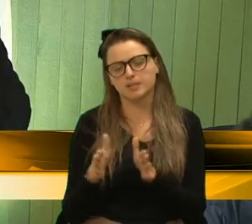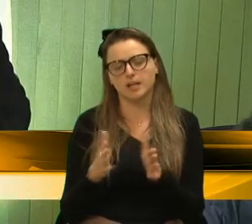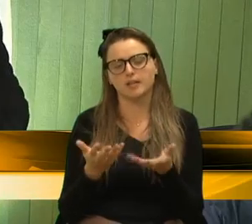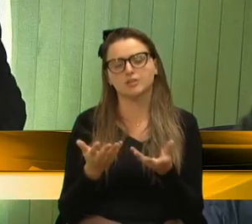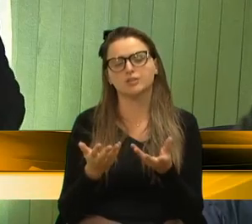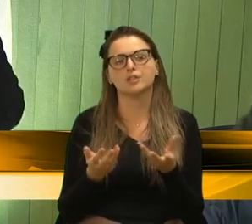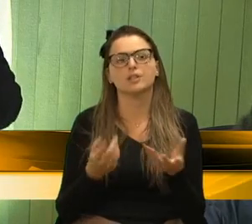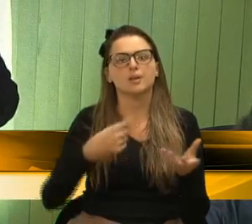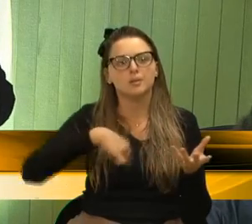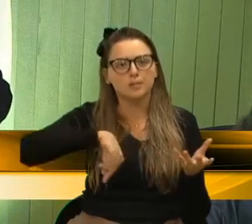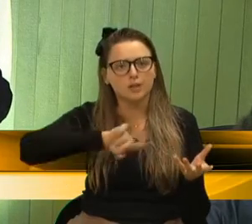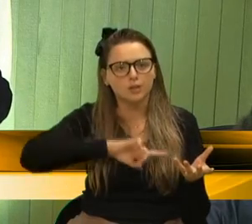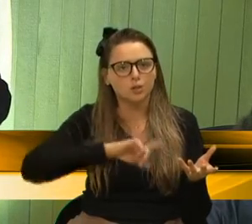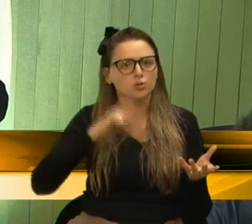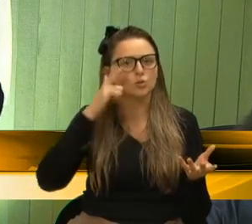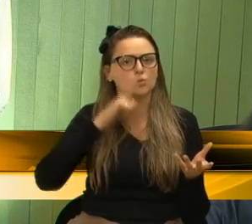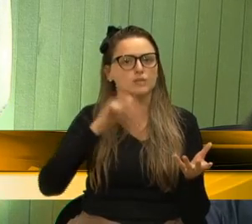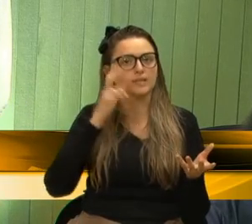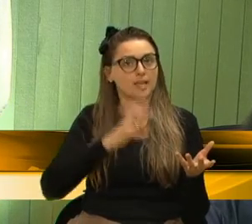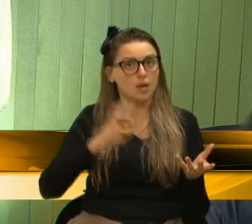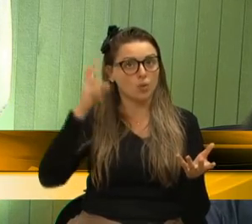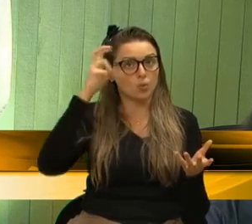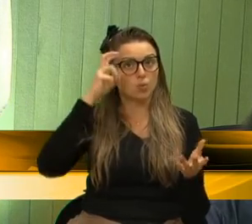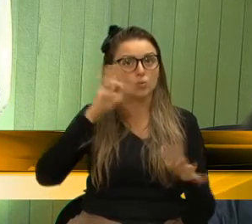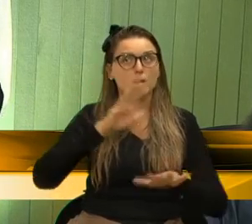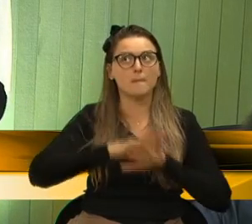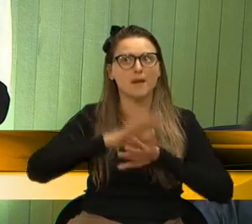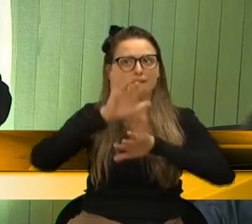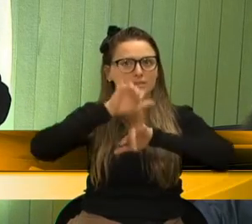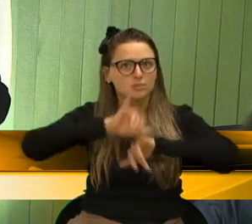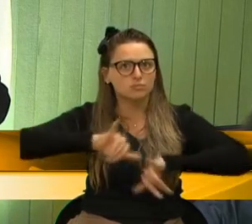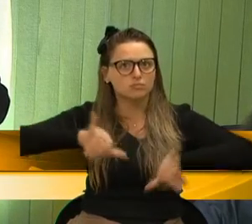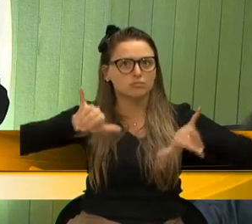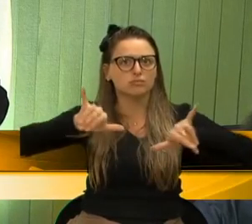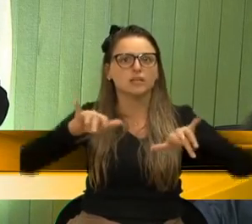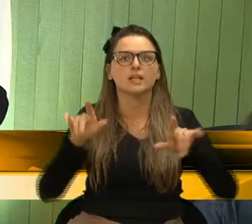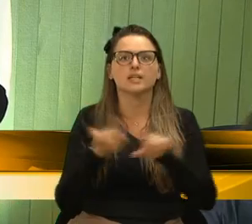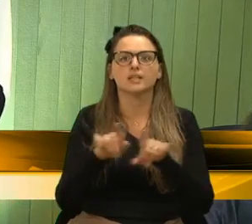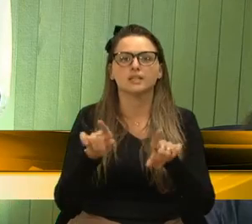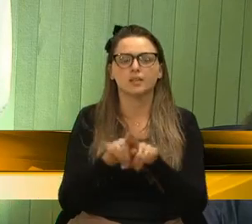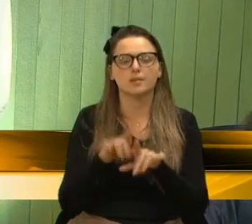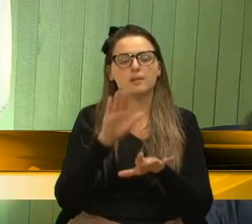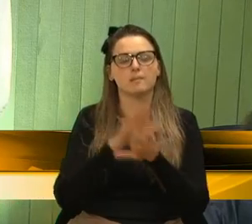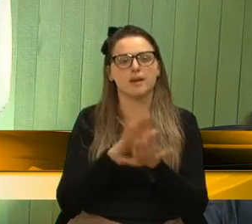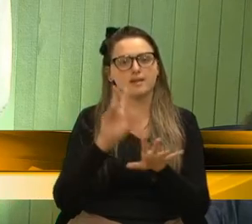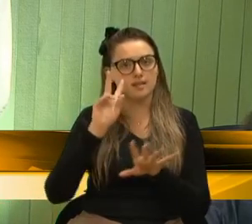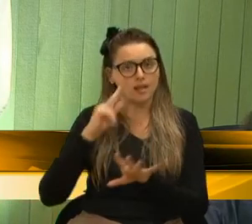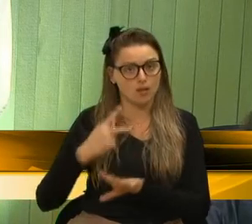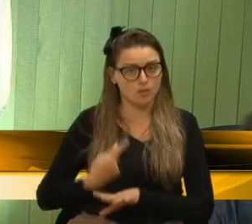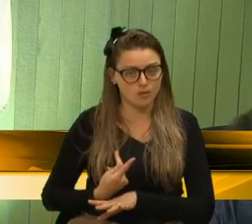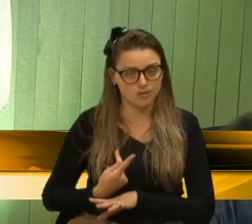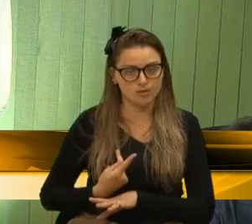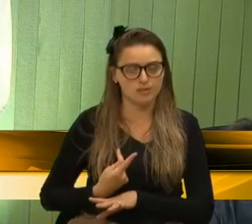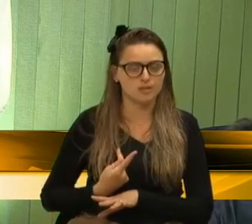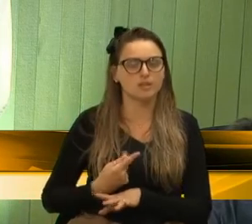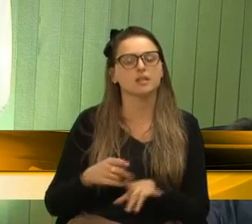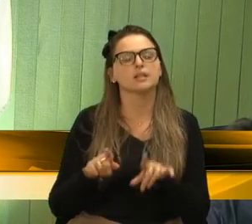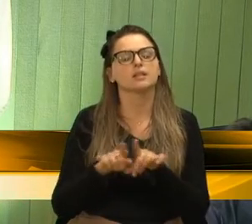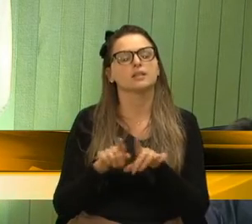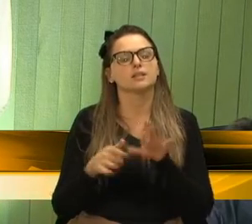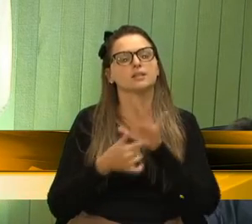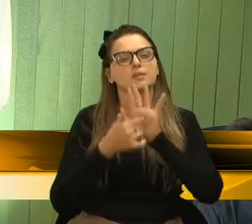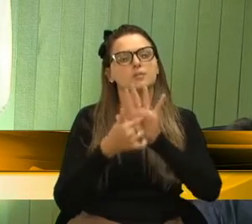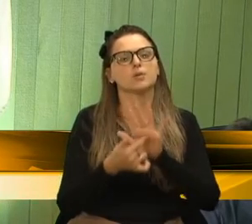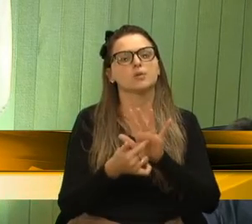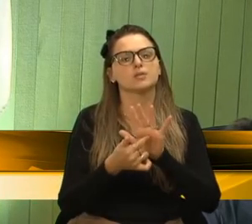nós permitirmos que a nossa cultura seja ainda mais difundida e conhecida, e também ressaltar, não